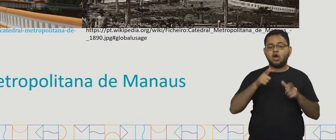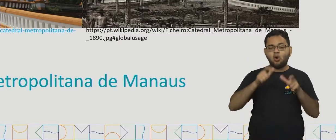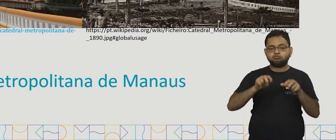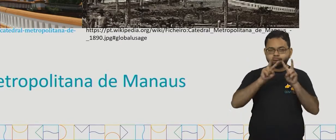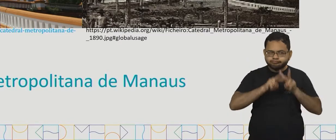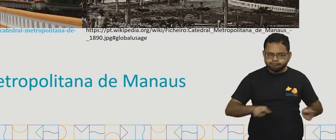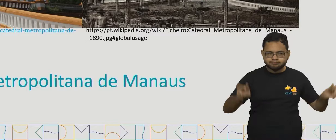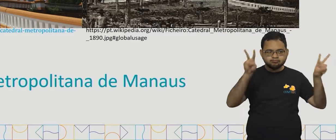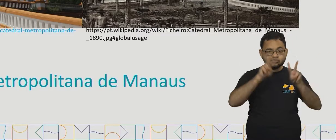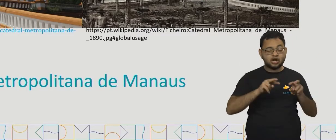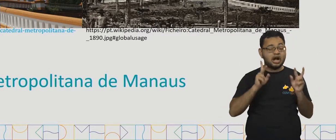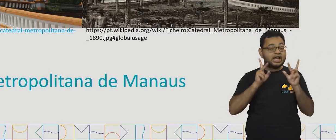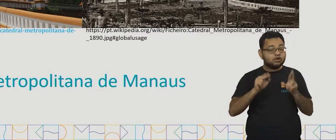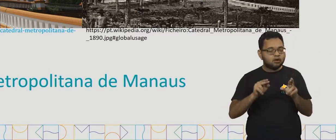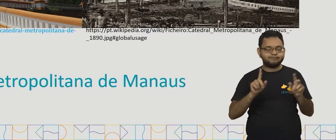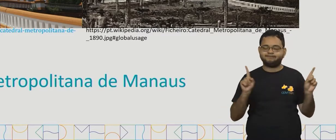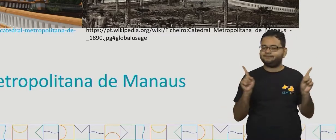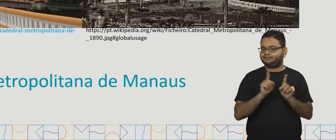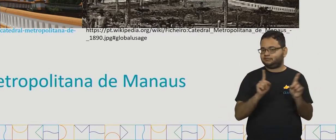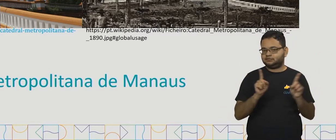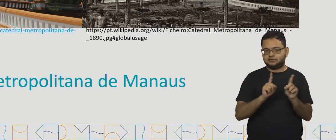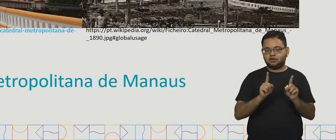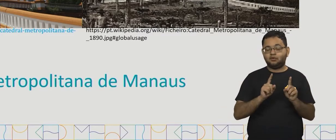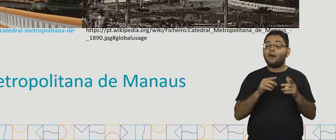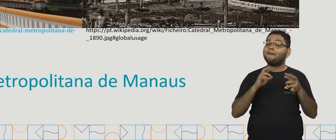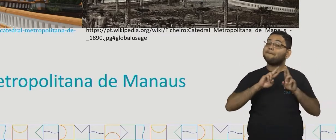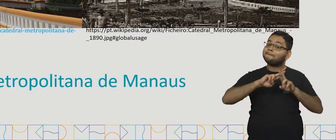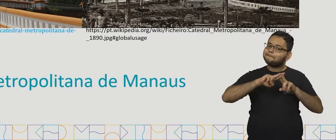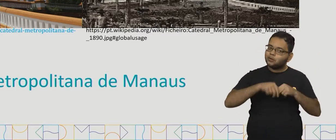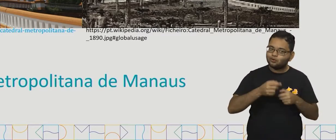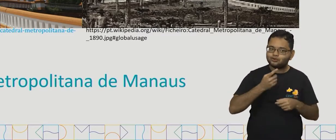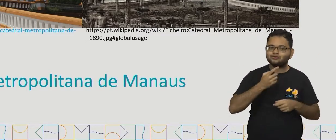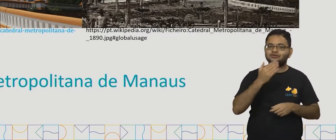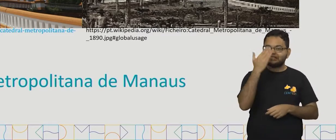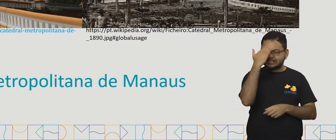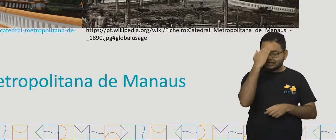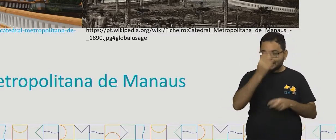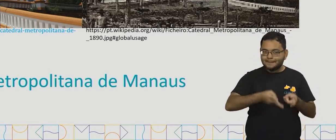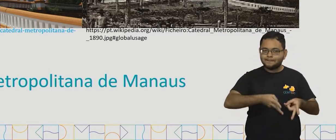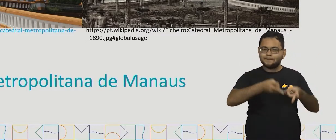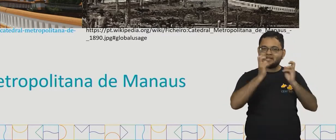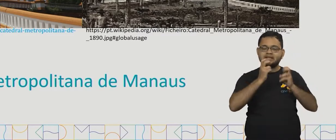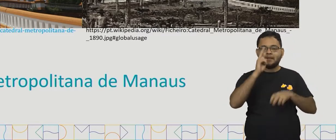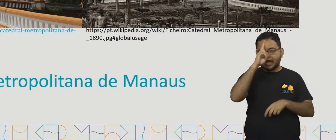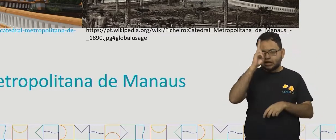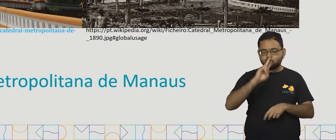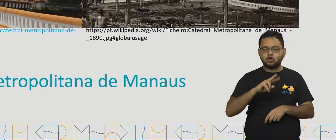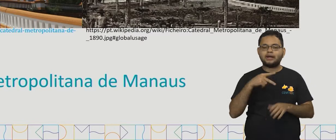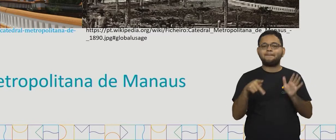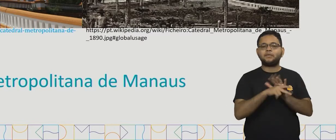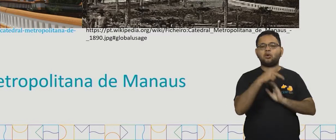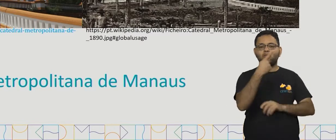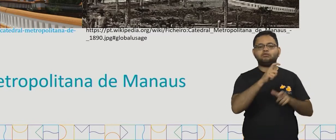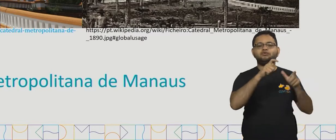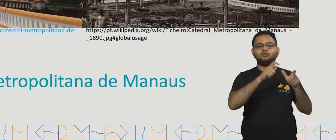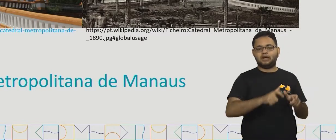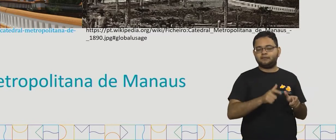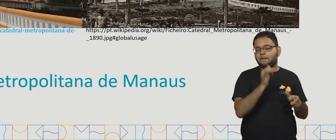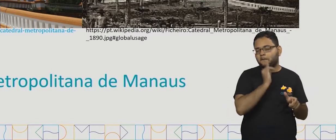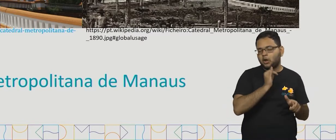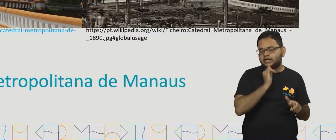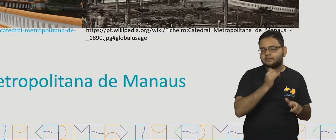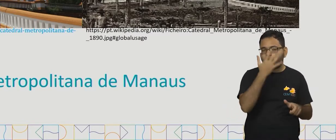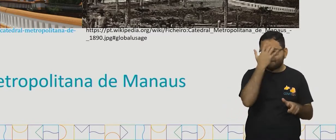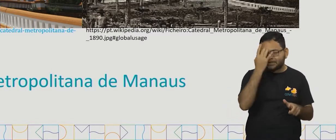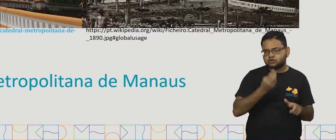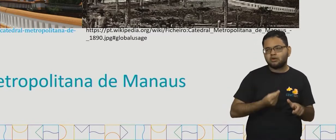igual. É por isso que elas também podem contar a história de um lugar. Podemos entender um tempo histórico, como as pessoas antes